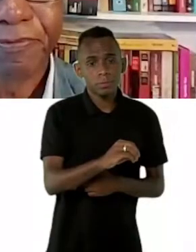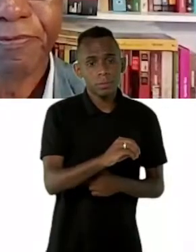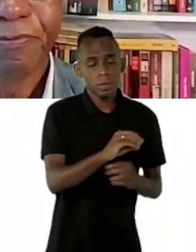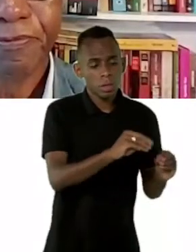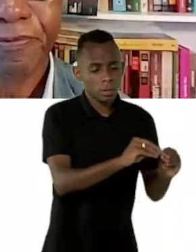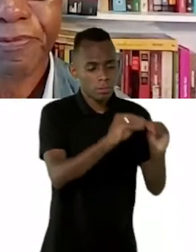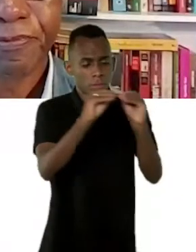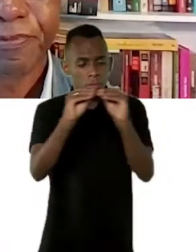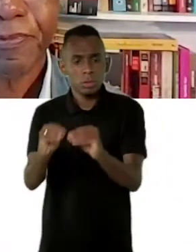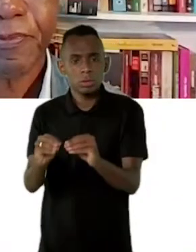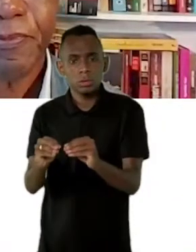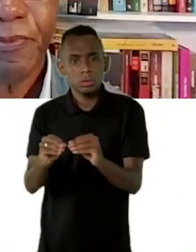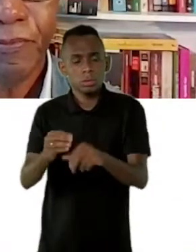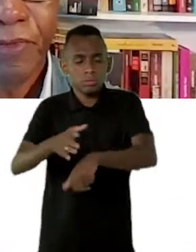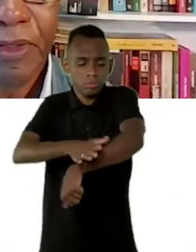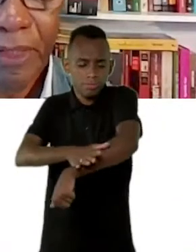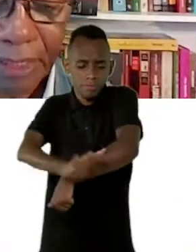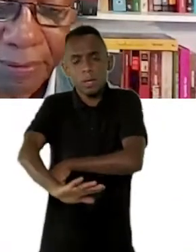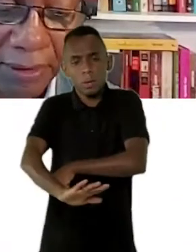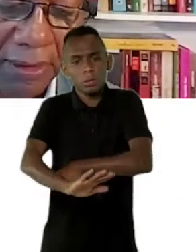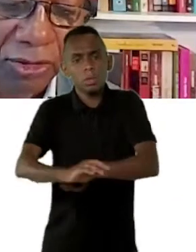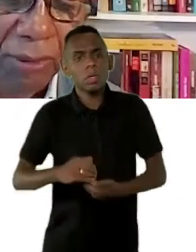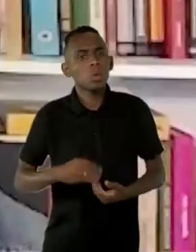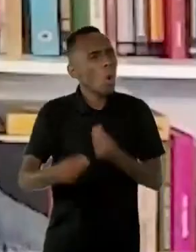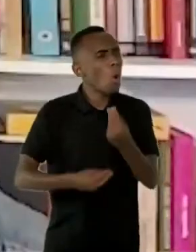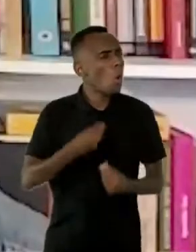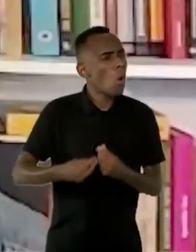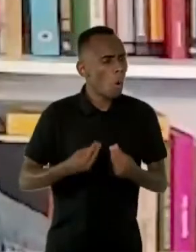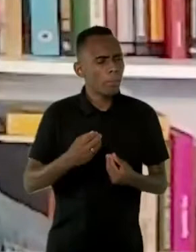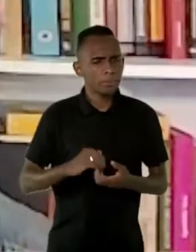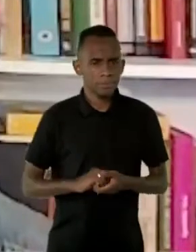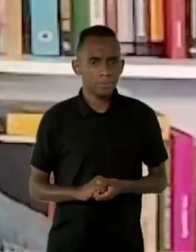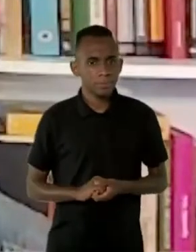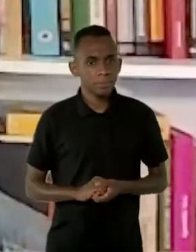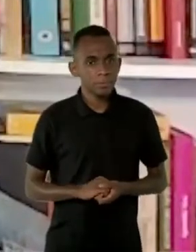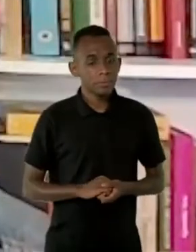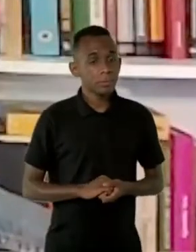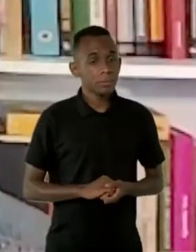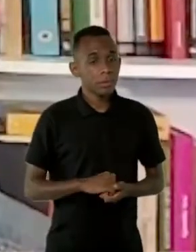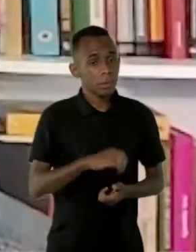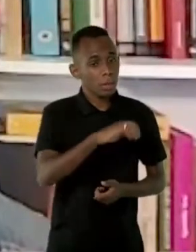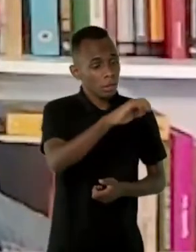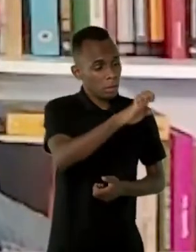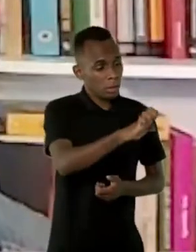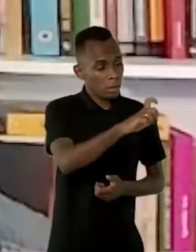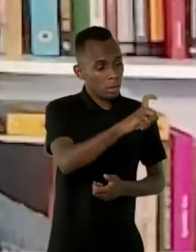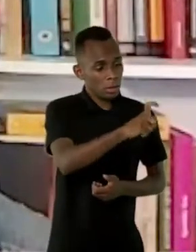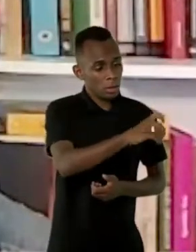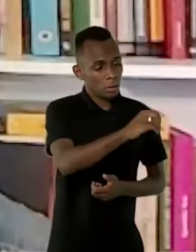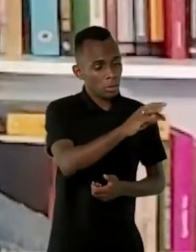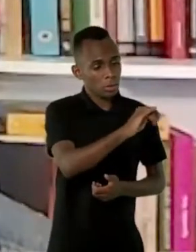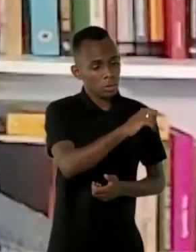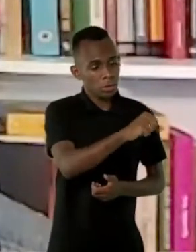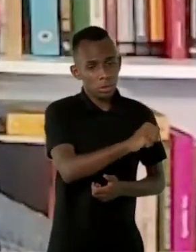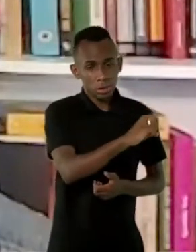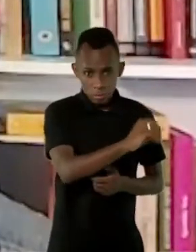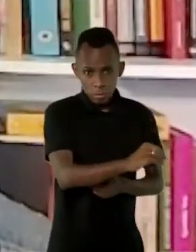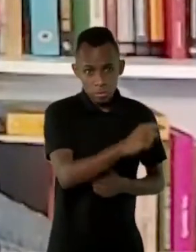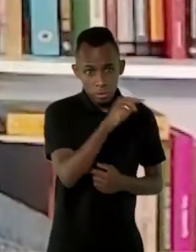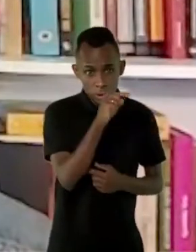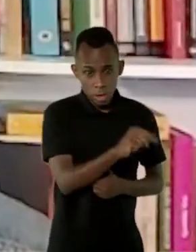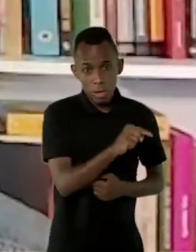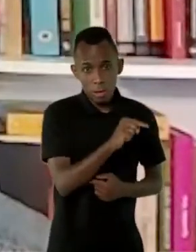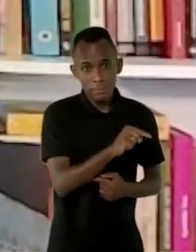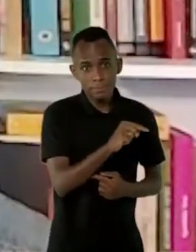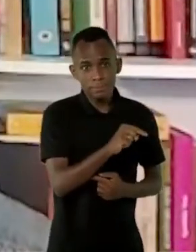o exotismo e o preconceito. Sobre a questão do exotismo, quer dizer, a Carolina, de alguma maneira,